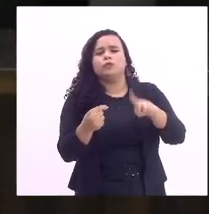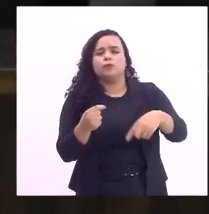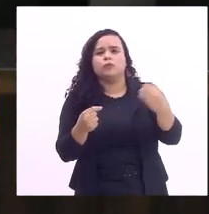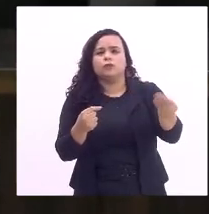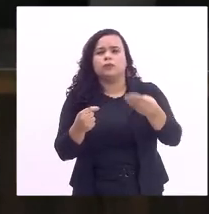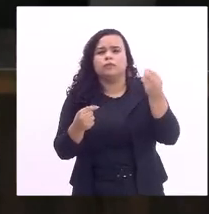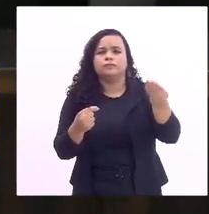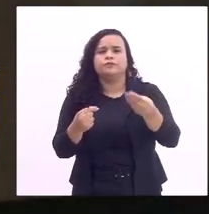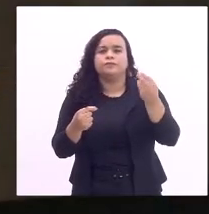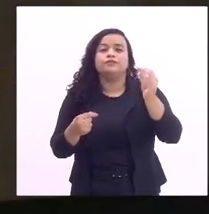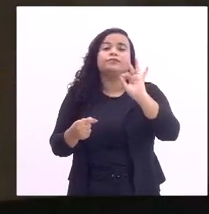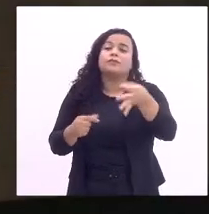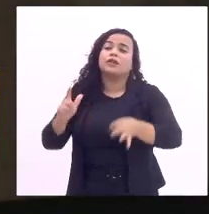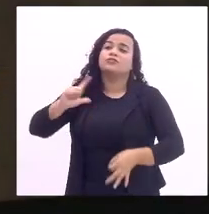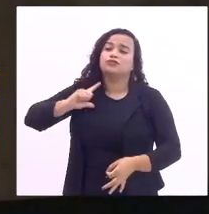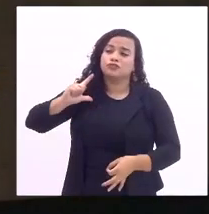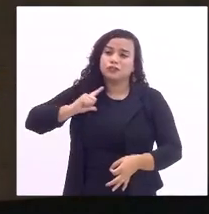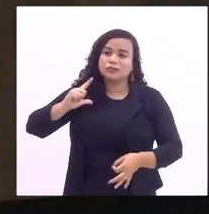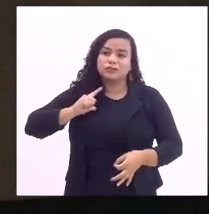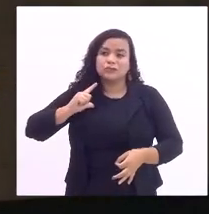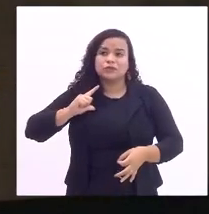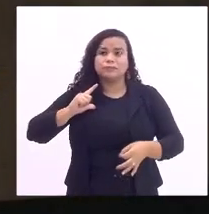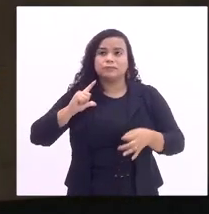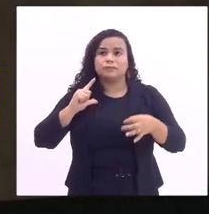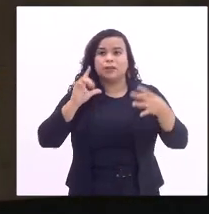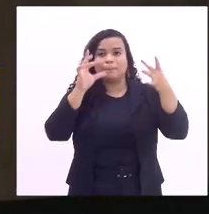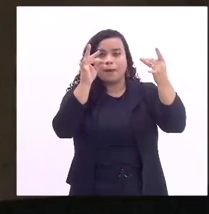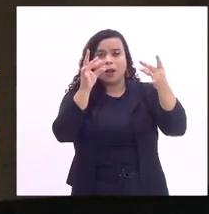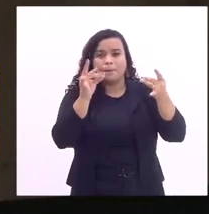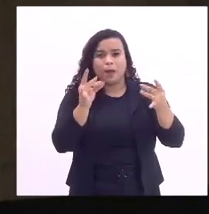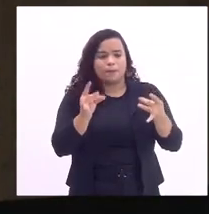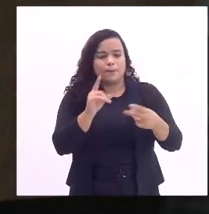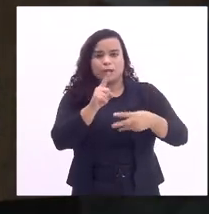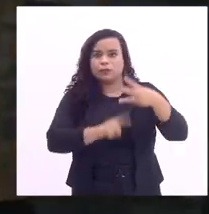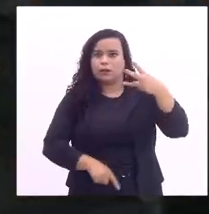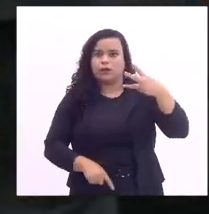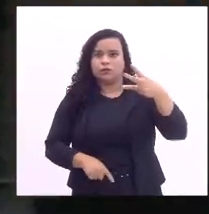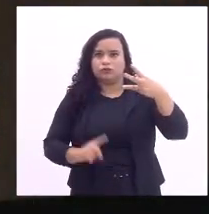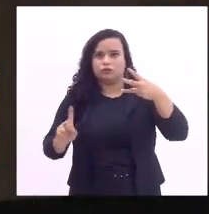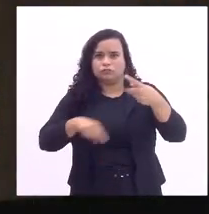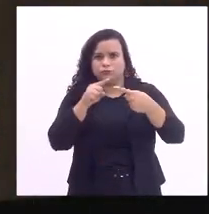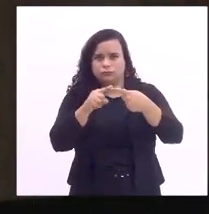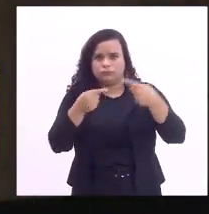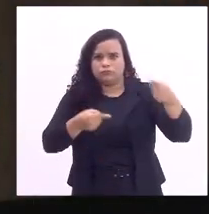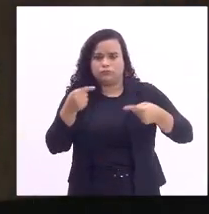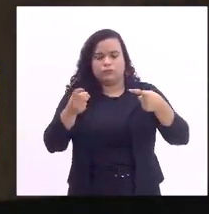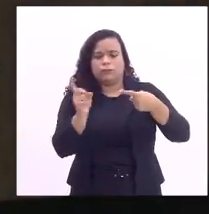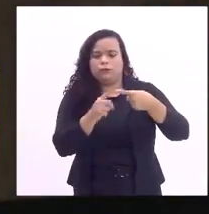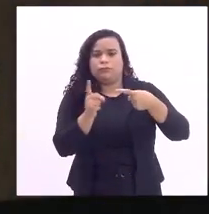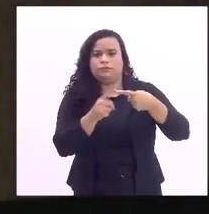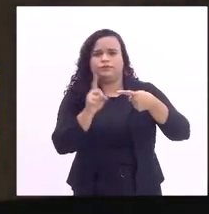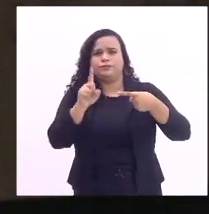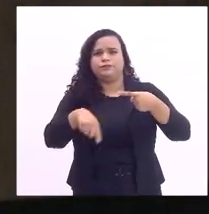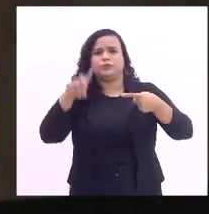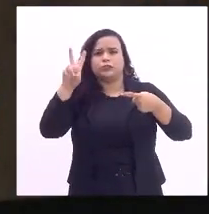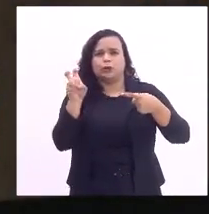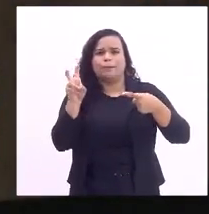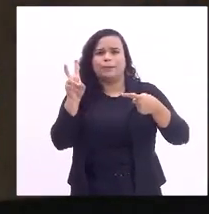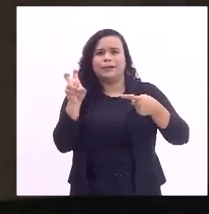do código. Haviam, na verdade, três fatos que norteavam esse debate. Okay. O primeiro era a questão